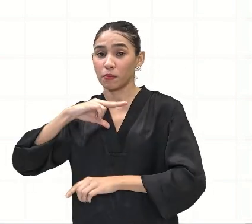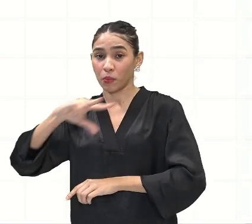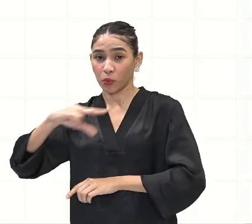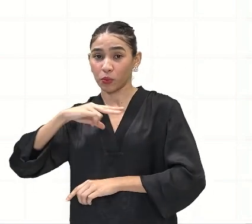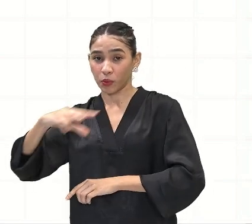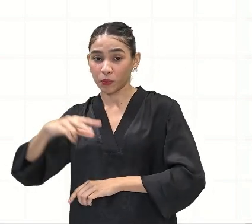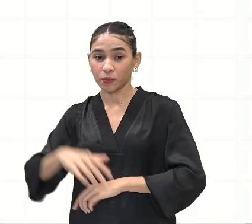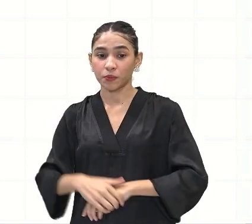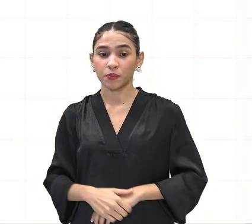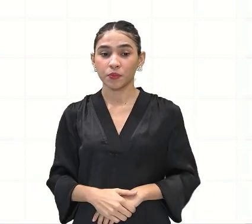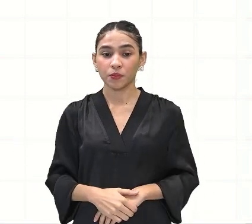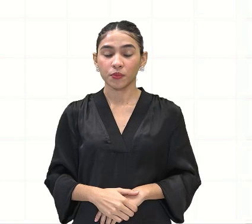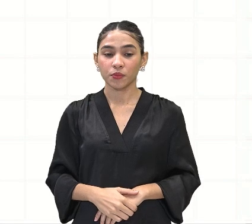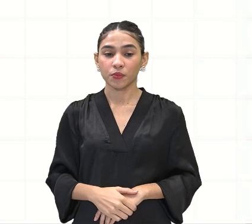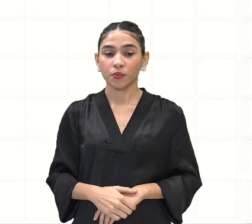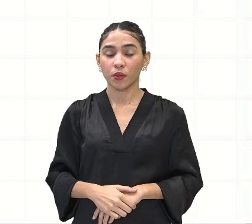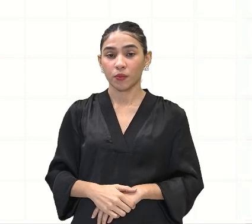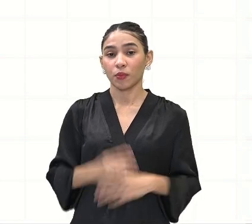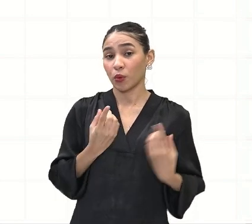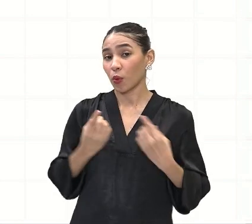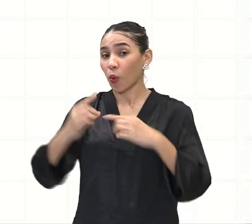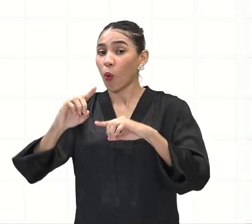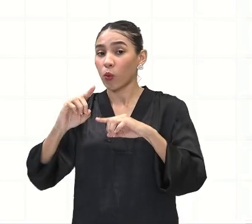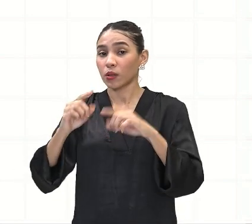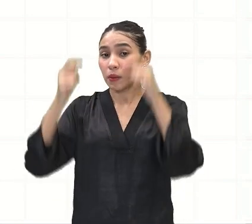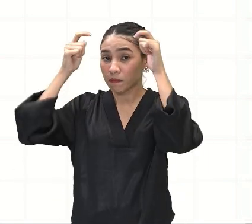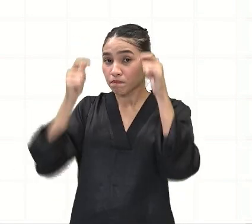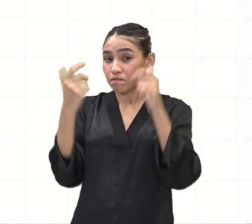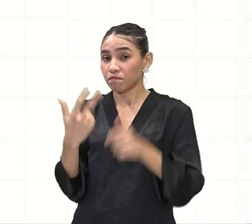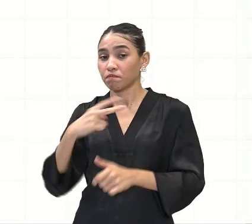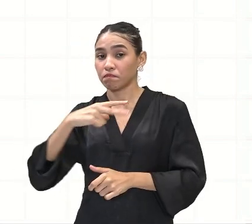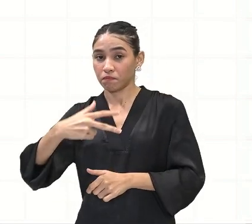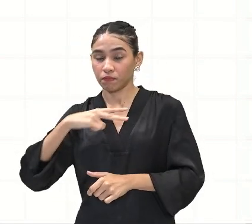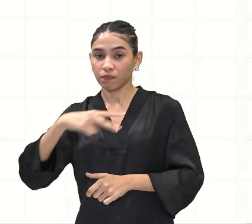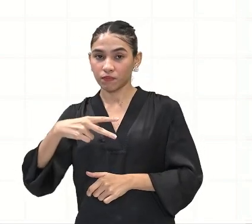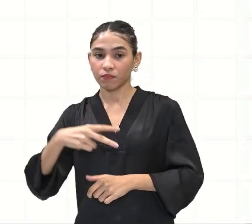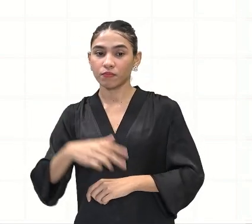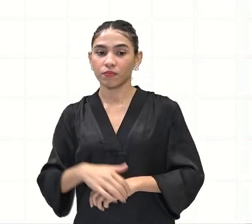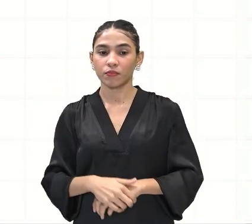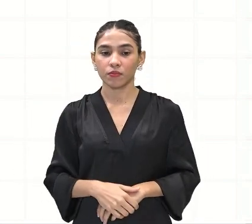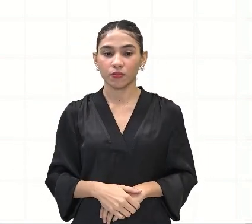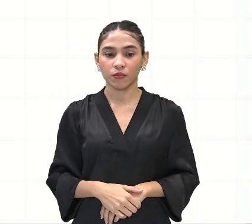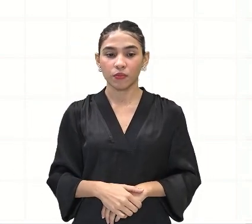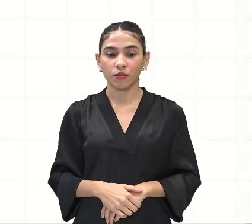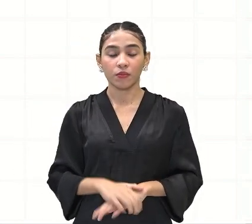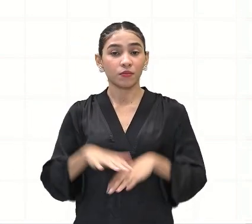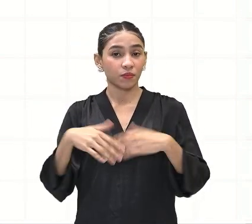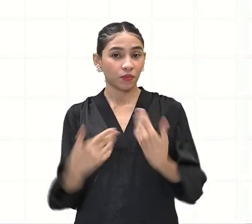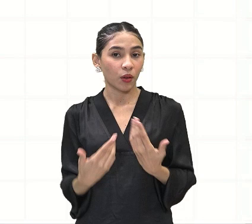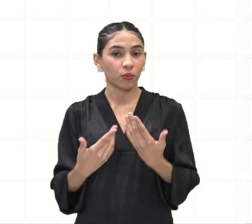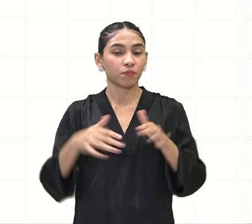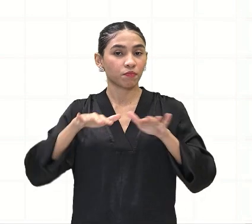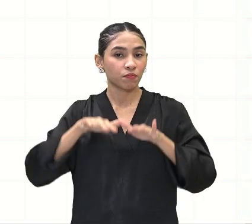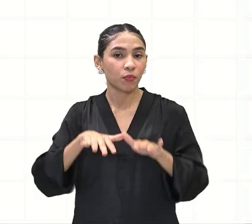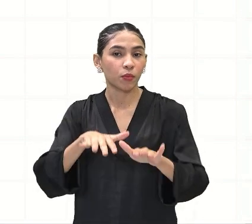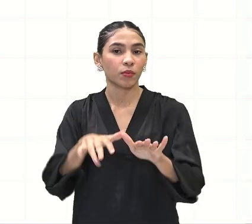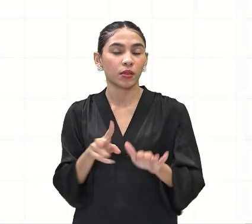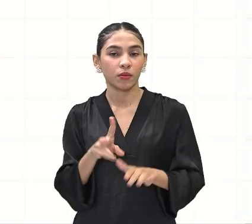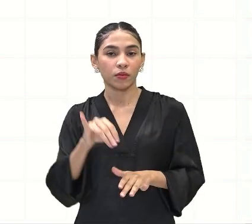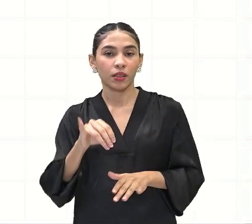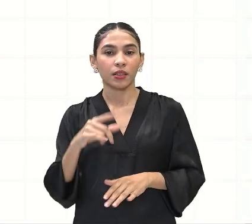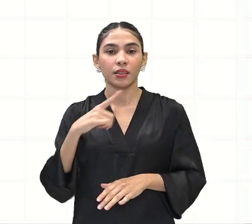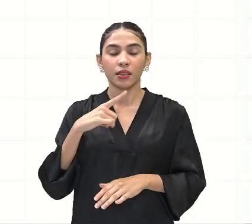a coroa portuguesa, né? A monarquia portuguesa. Então, esse movimento que vai